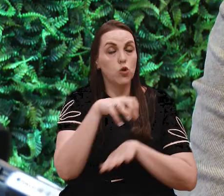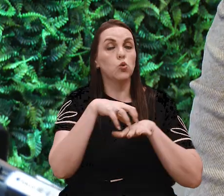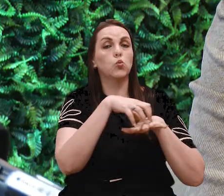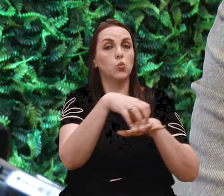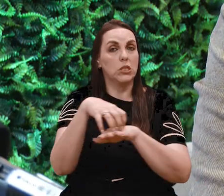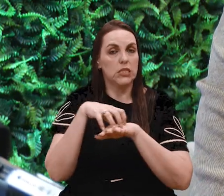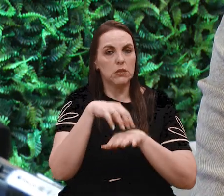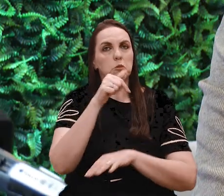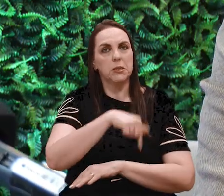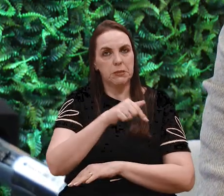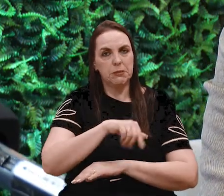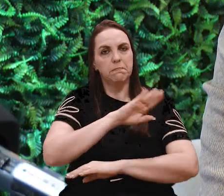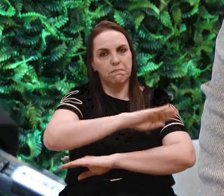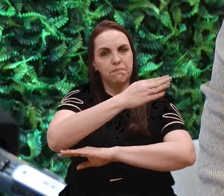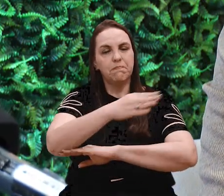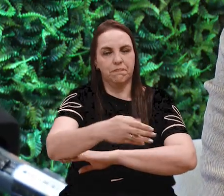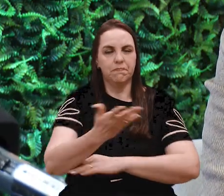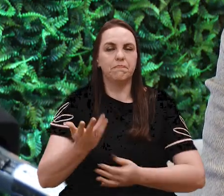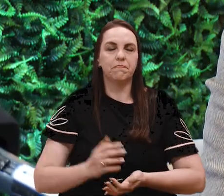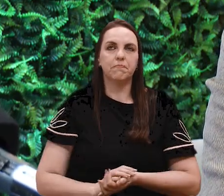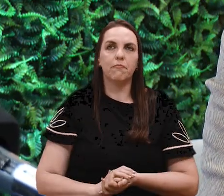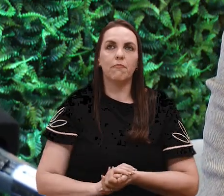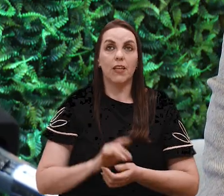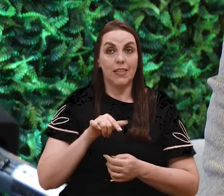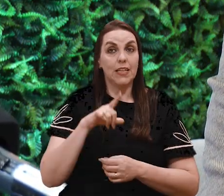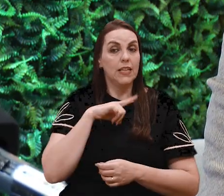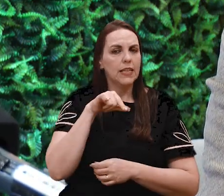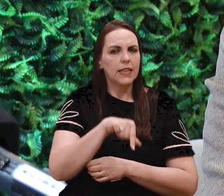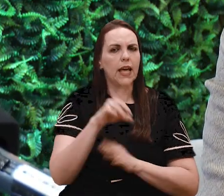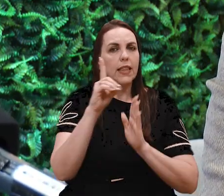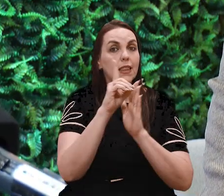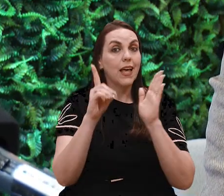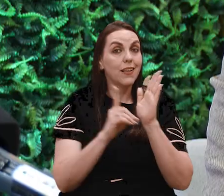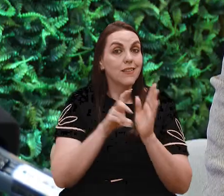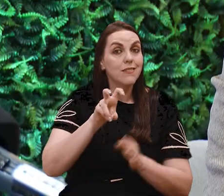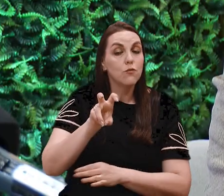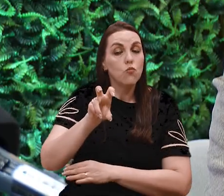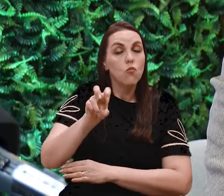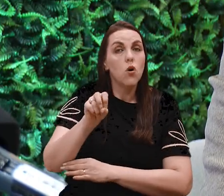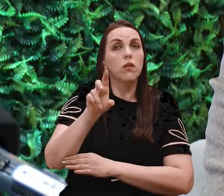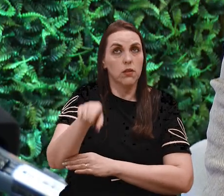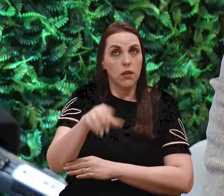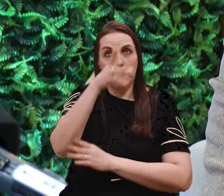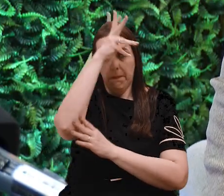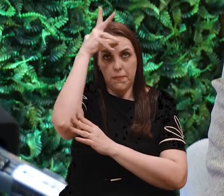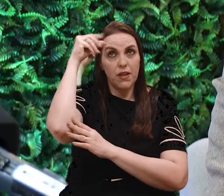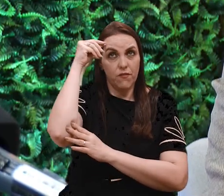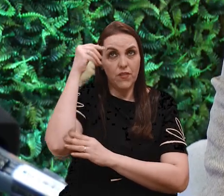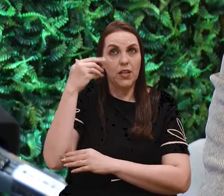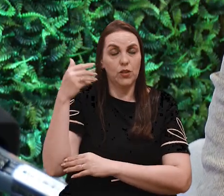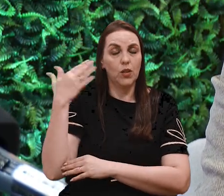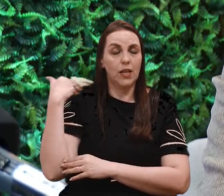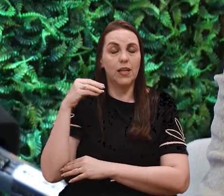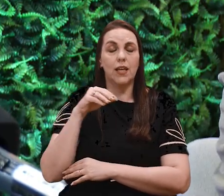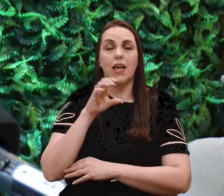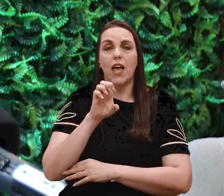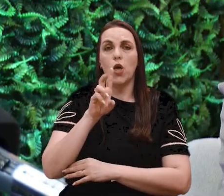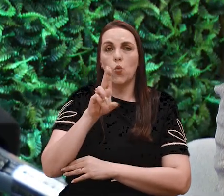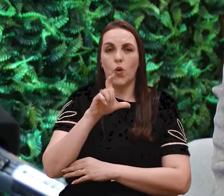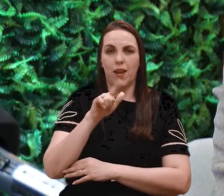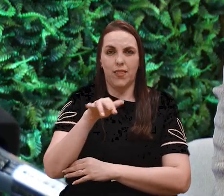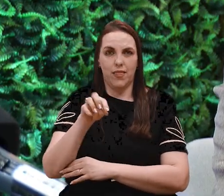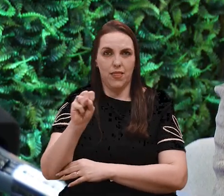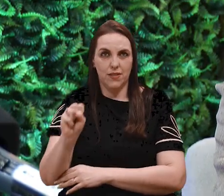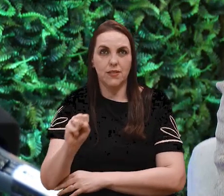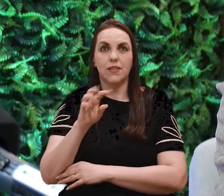Então, a gente tem lá, desde a década de 50, quando o prefeito Euclides Triquez caminhou